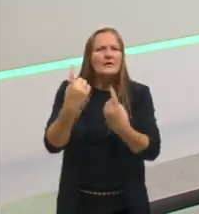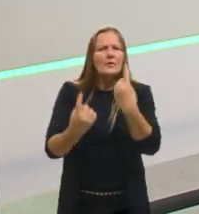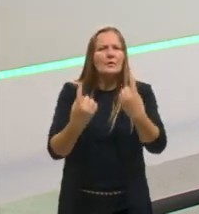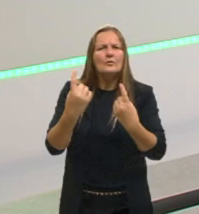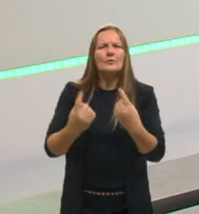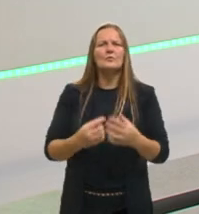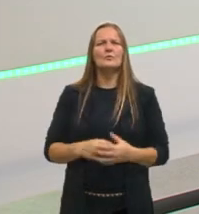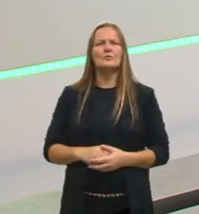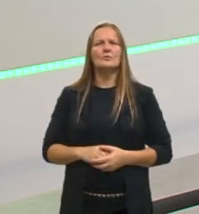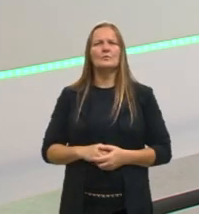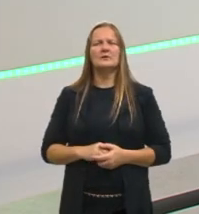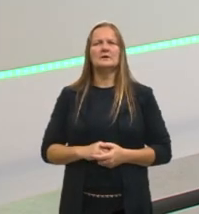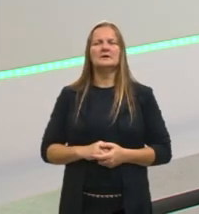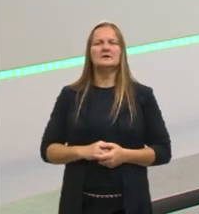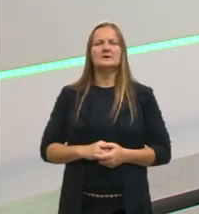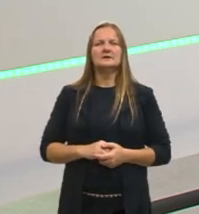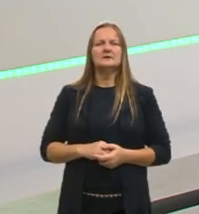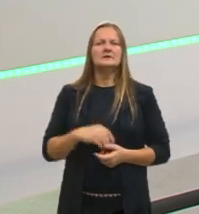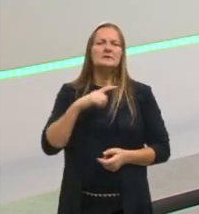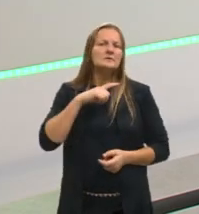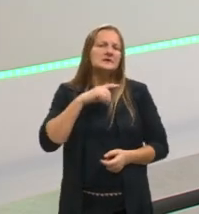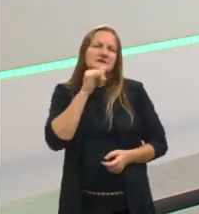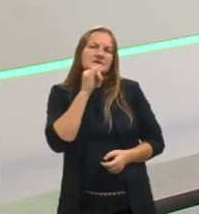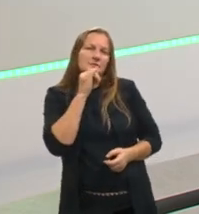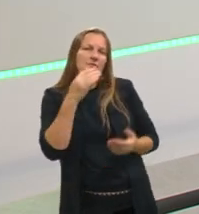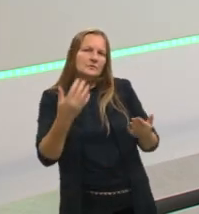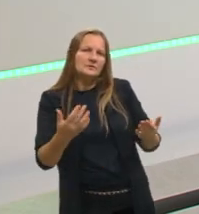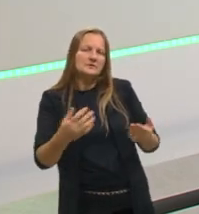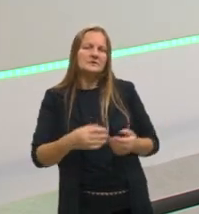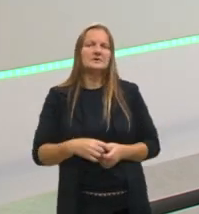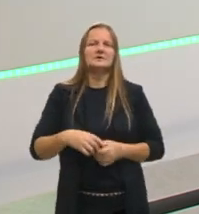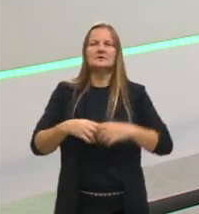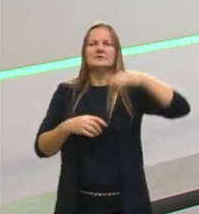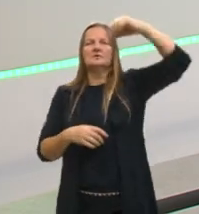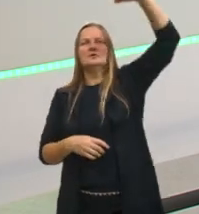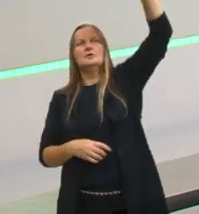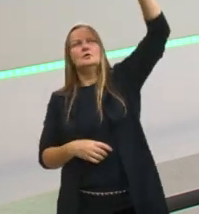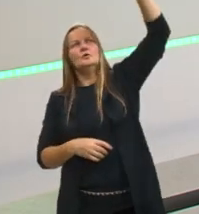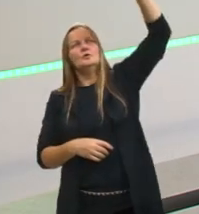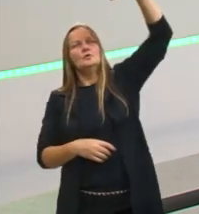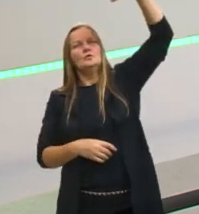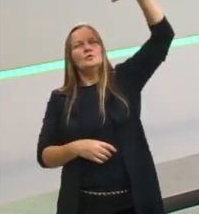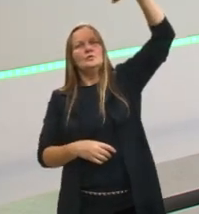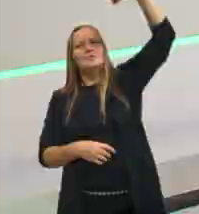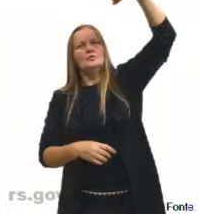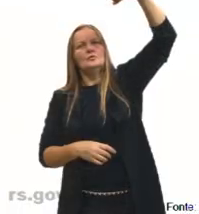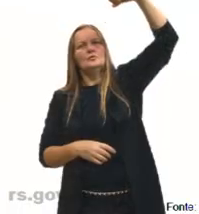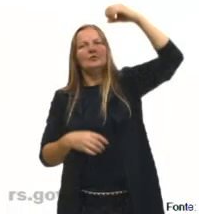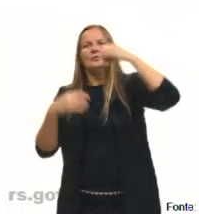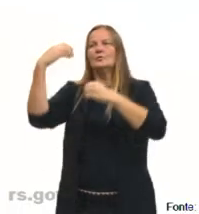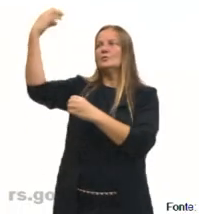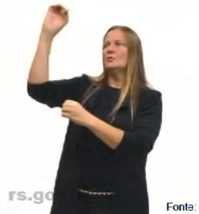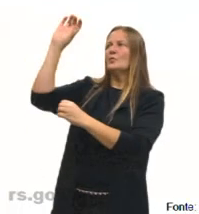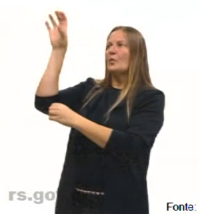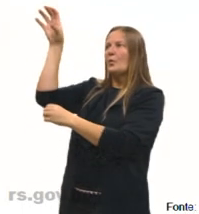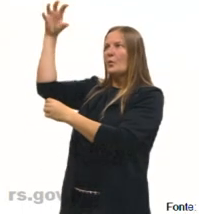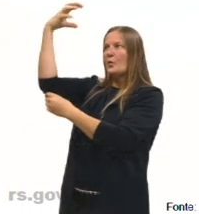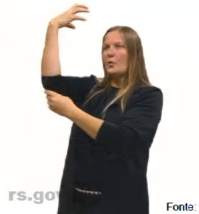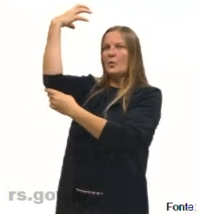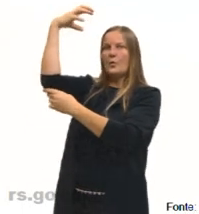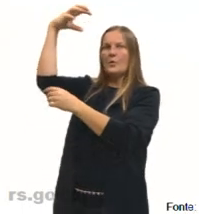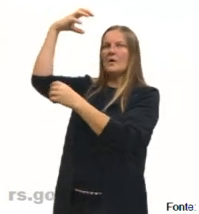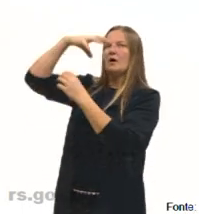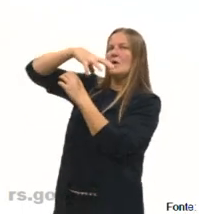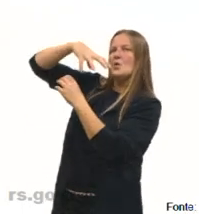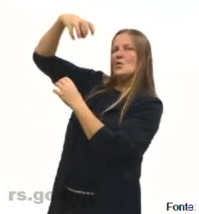outras questões por exemplo satélite tá agora sabe essas imagens aqui eu vou deixar para vocês